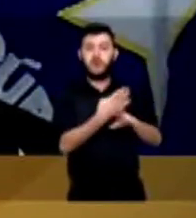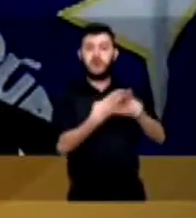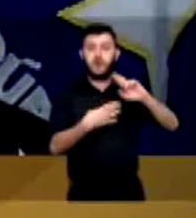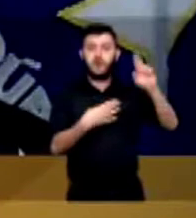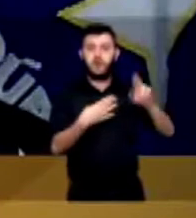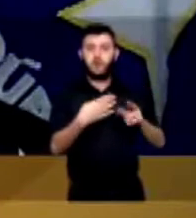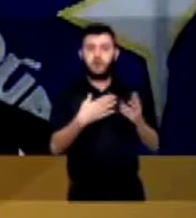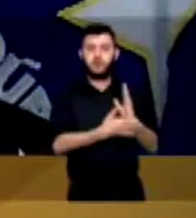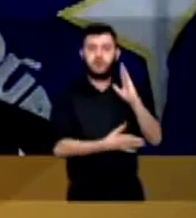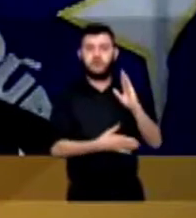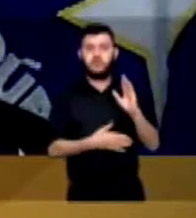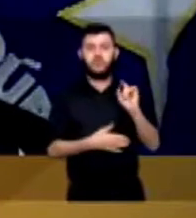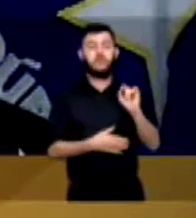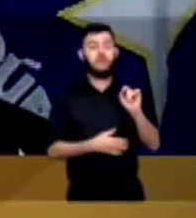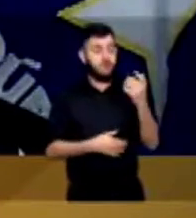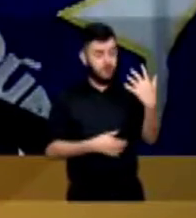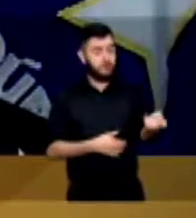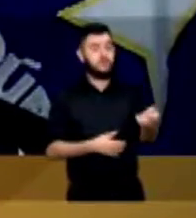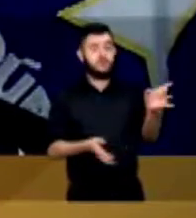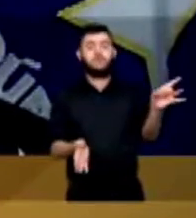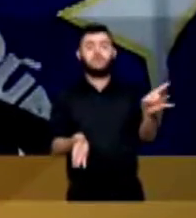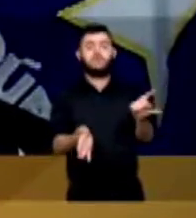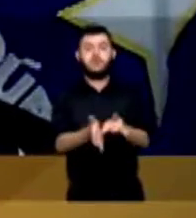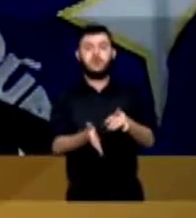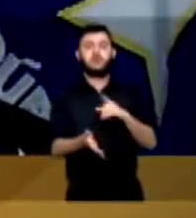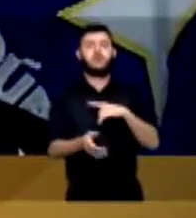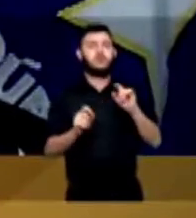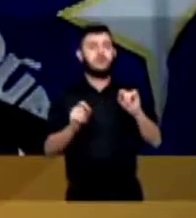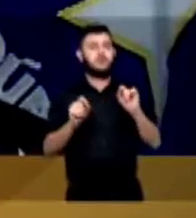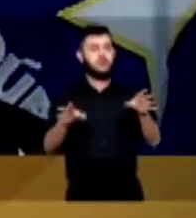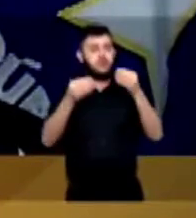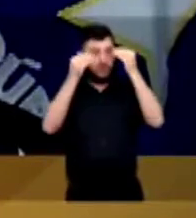recurso extraordinário, considerando a